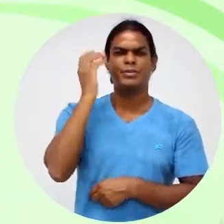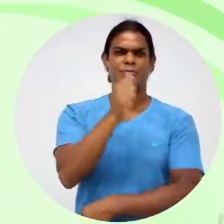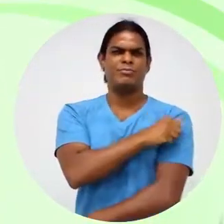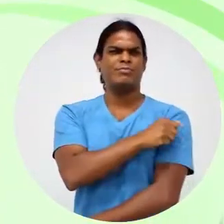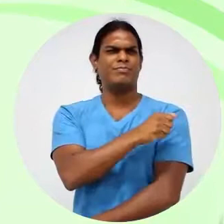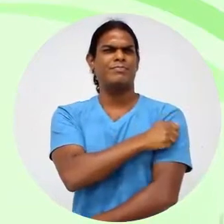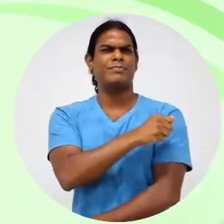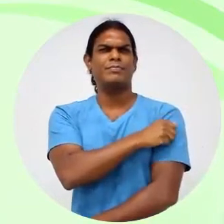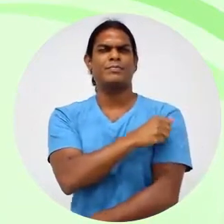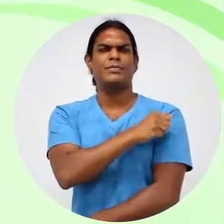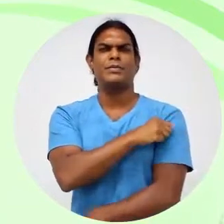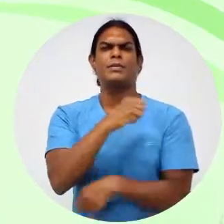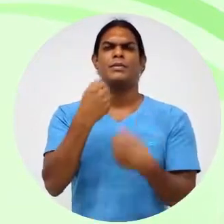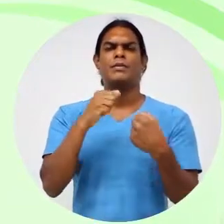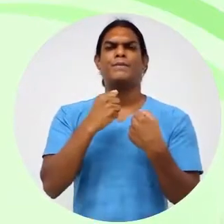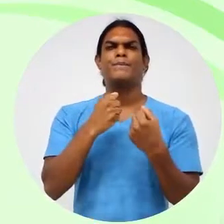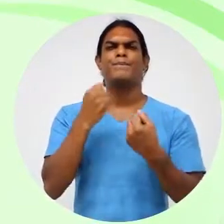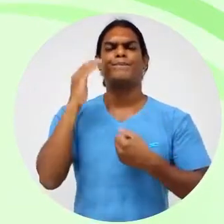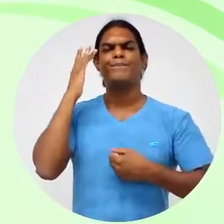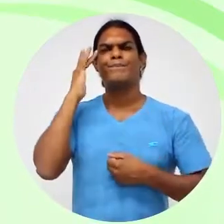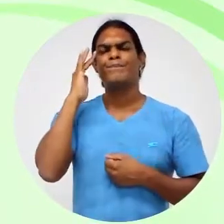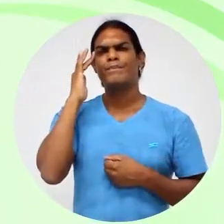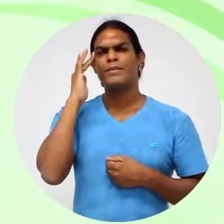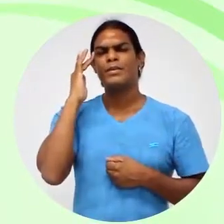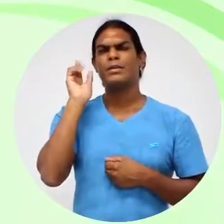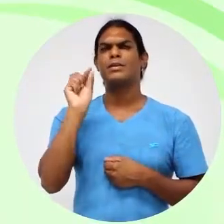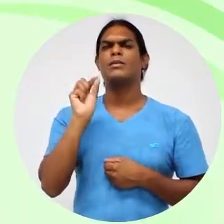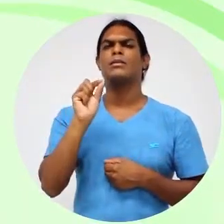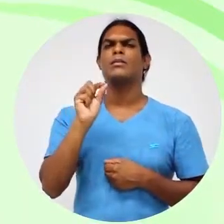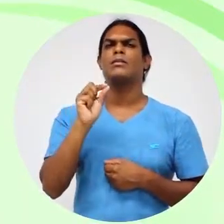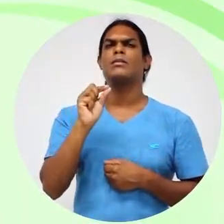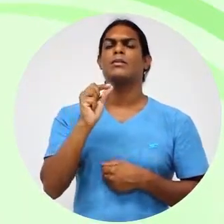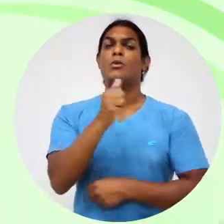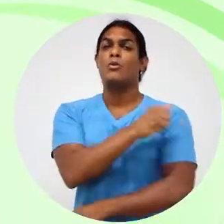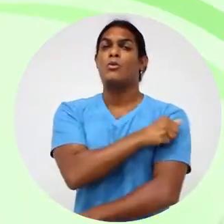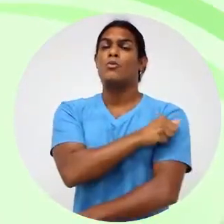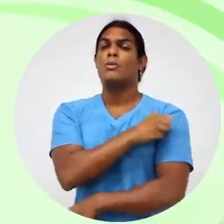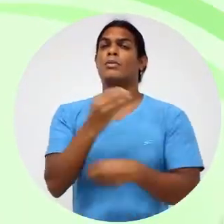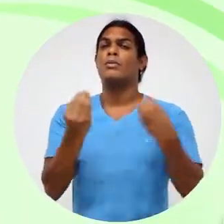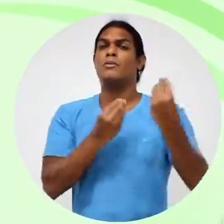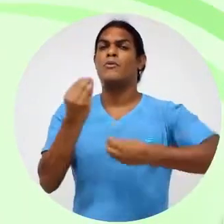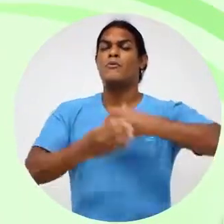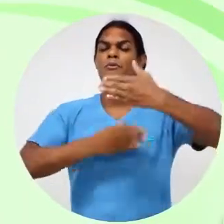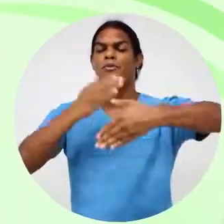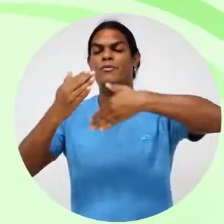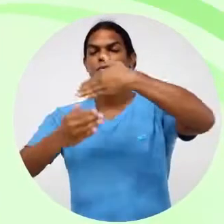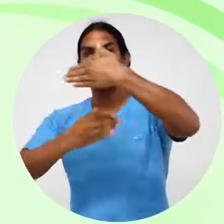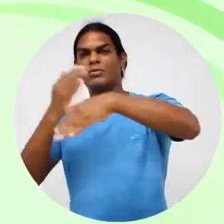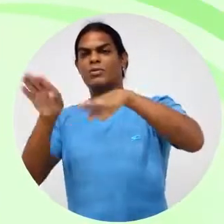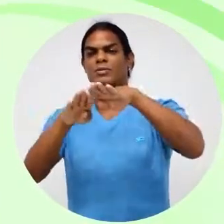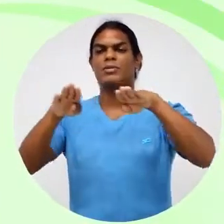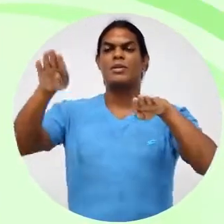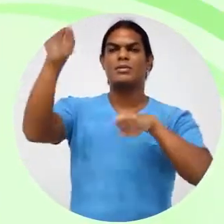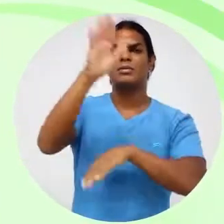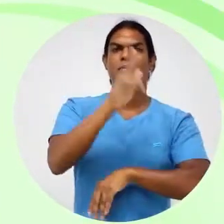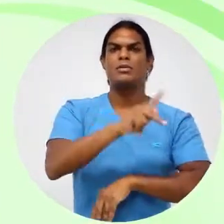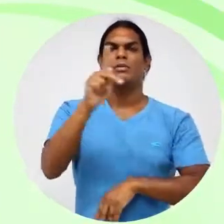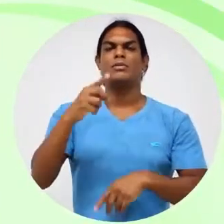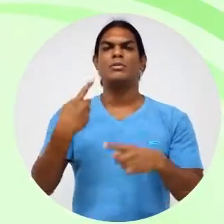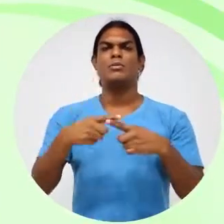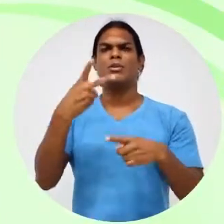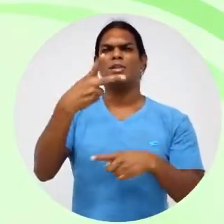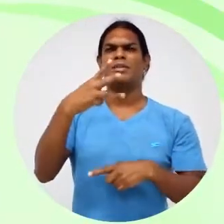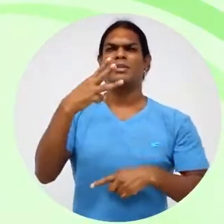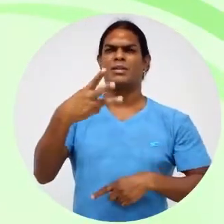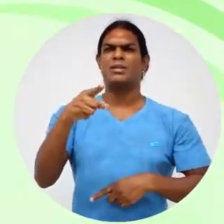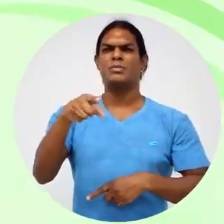posso sugerir, eu posso imaginar que o aluno passou por uma espécie de evolução, né? Porque 3.0 e o professor 1.0,